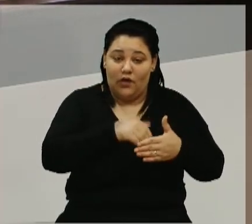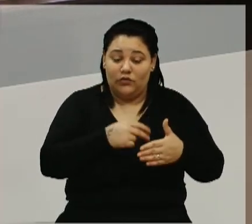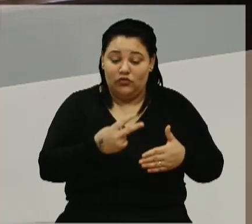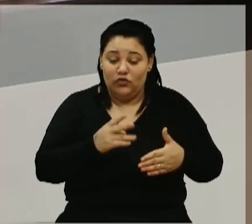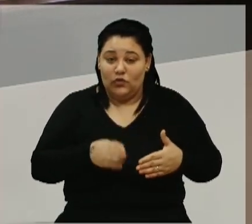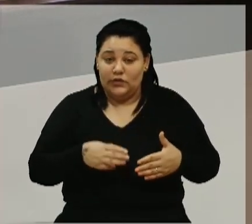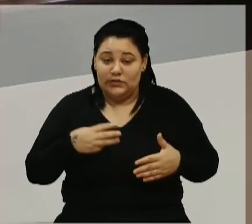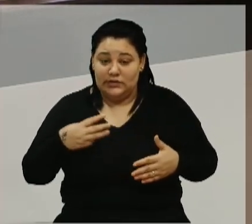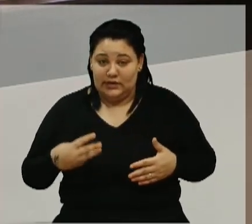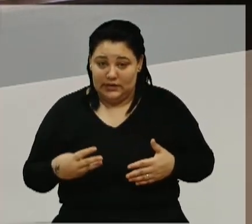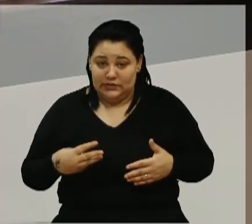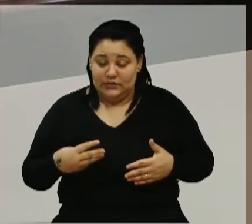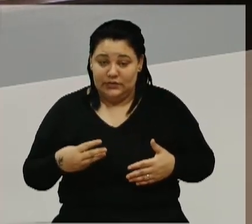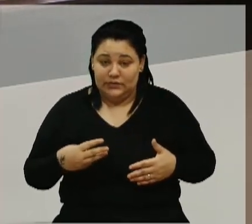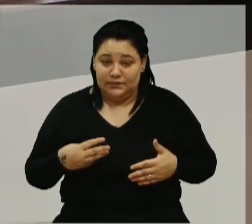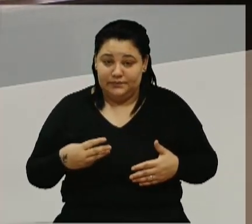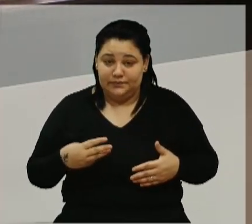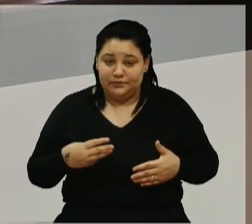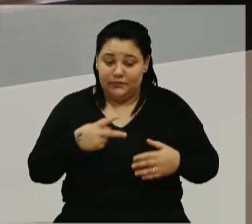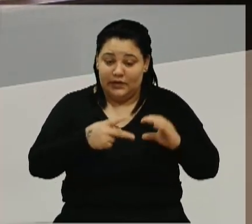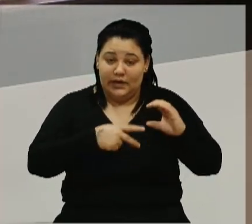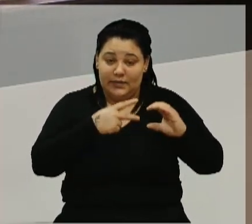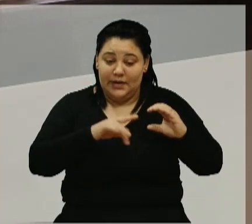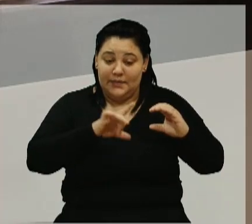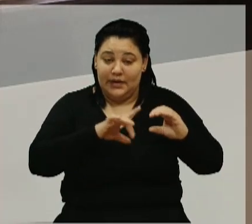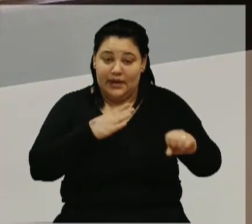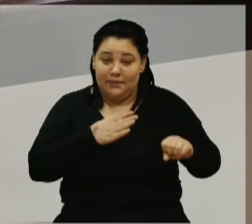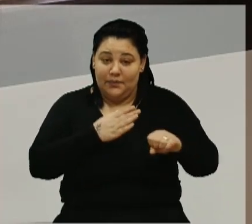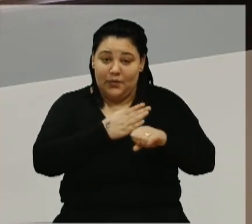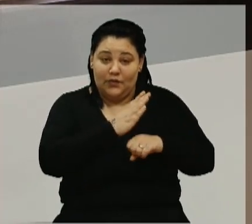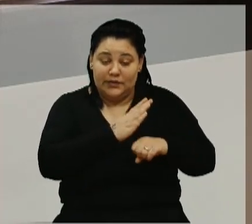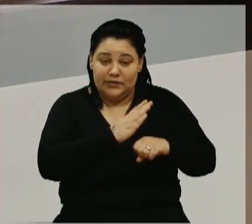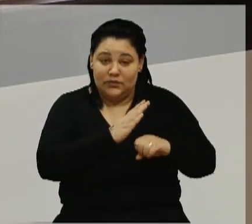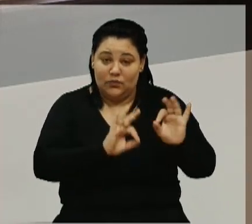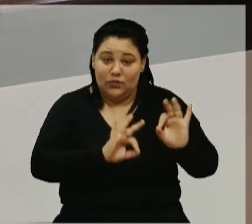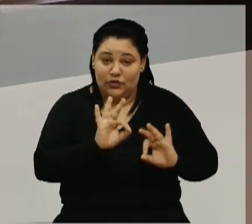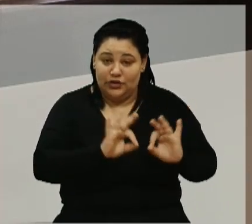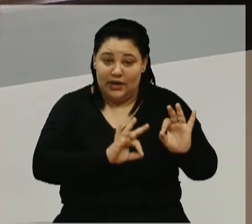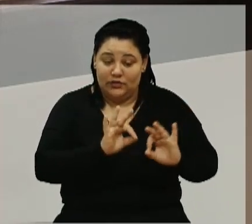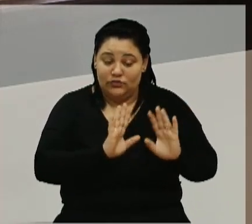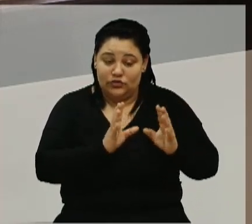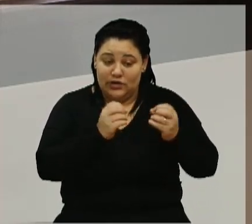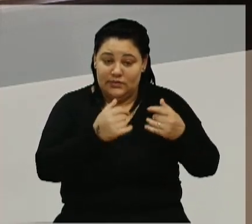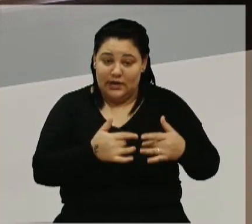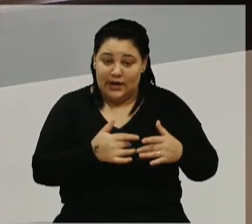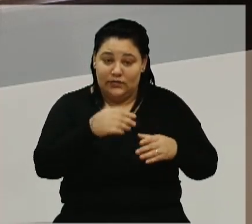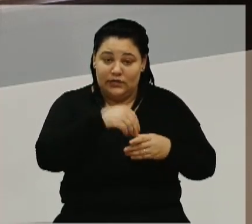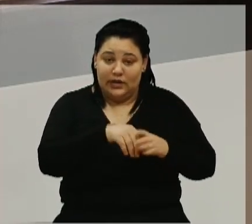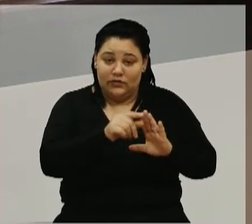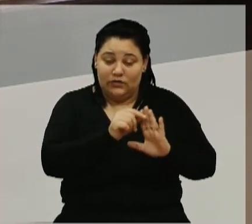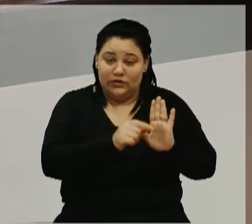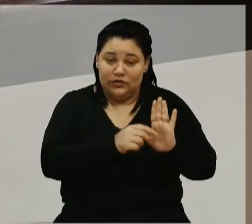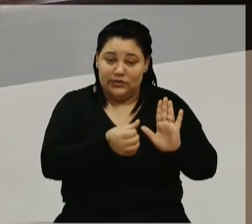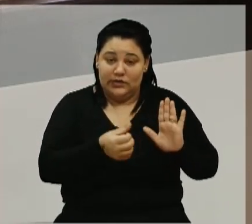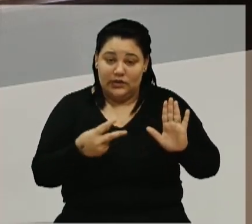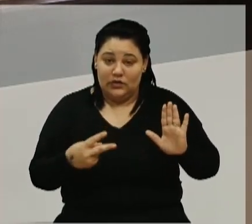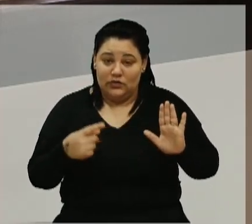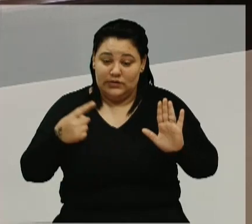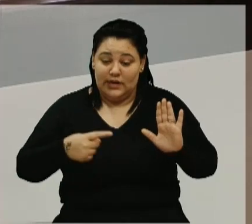dos membros da Câmara Municipal para sua aprovação, consoante dispõe artigo 62, 19 da